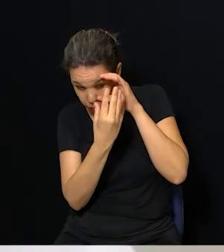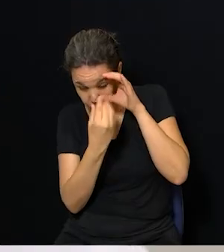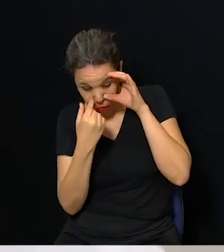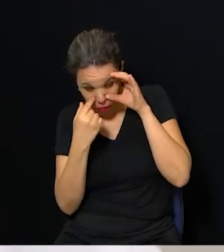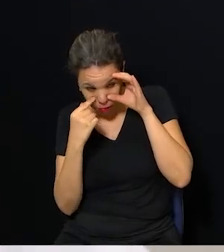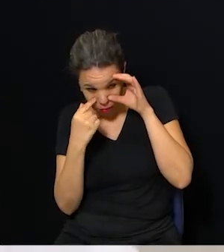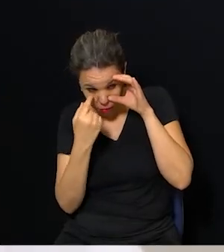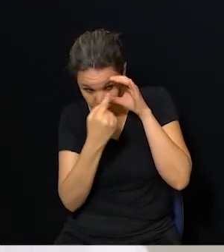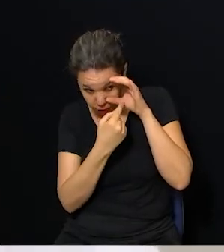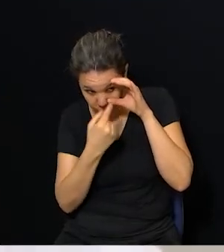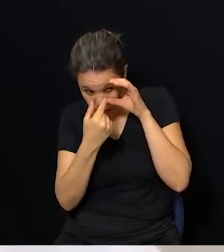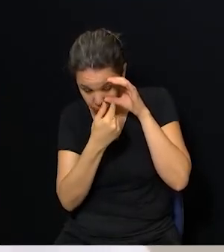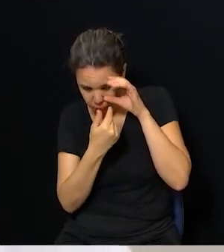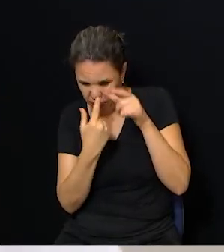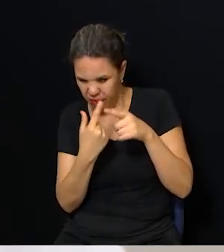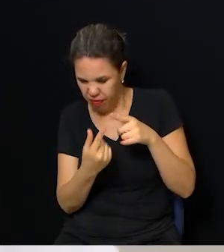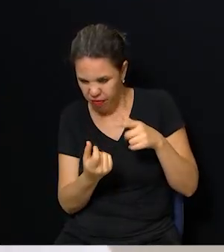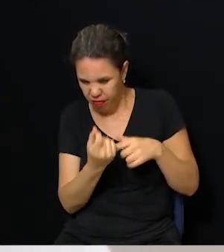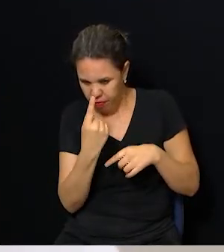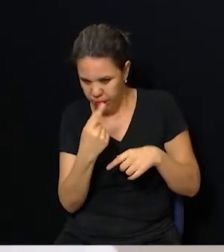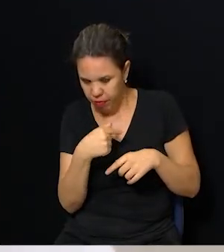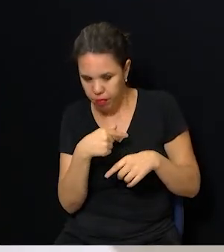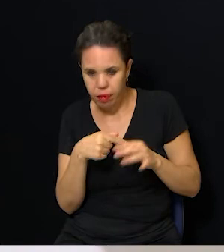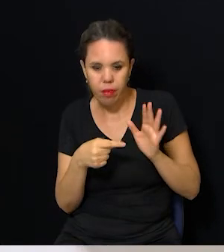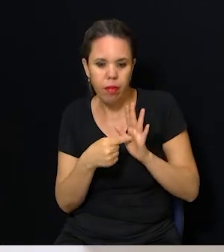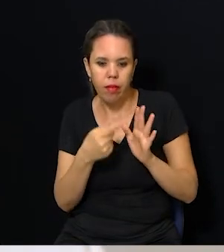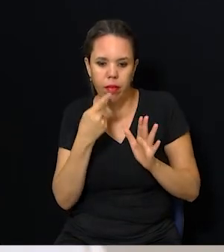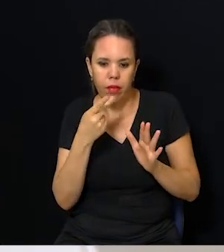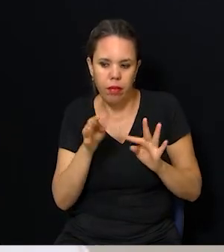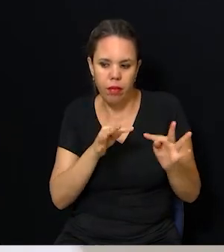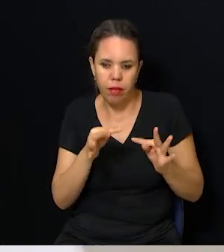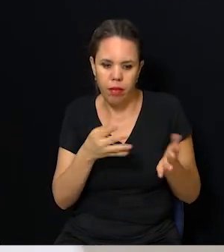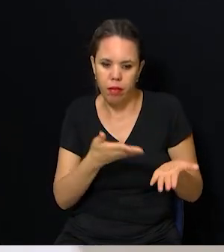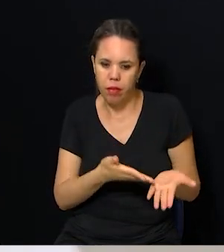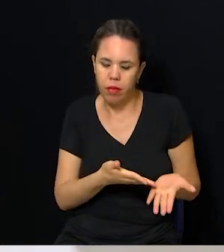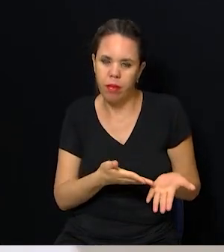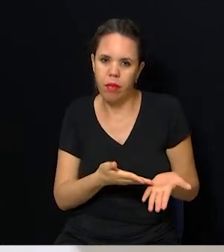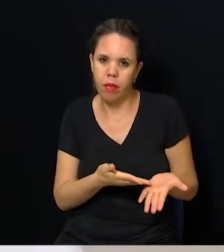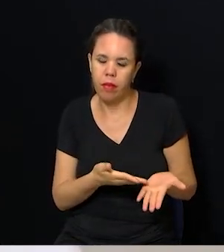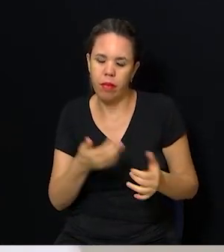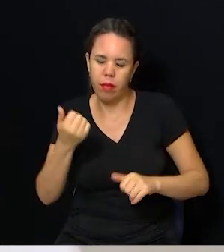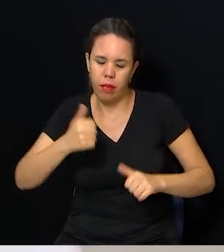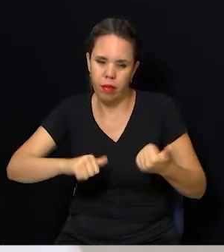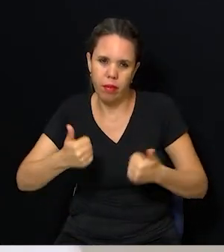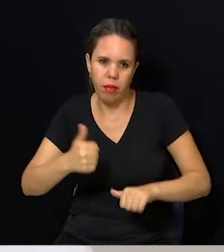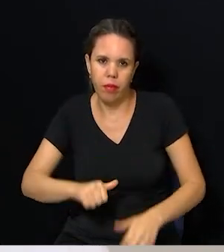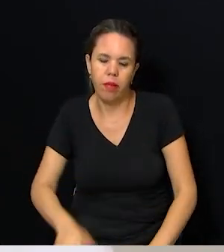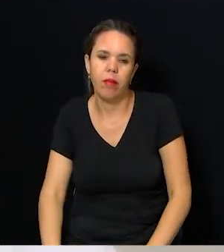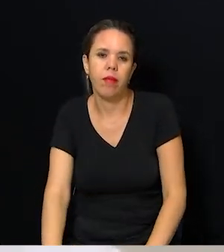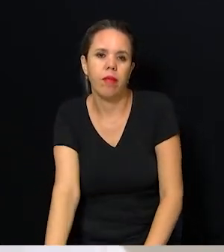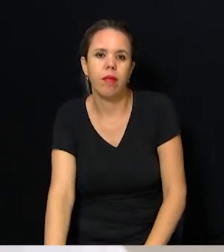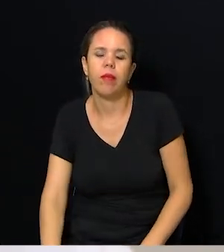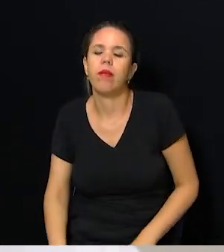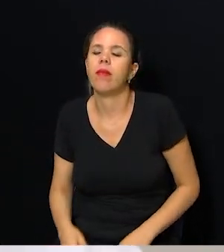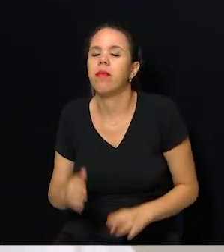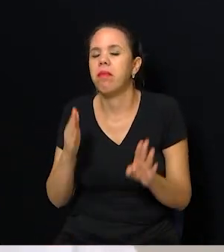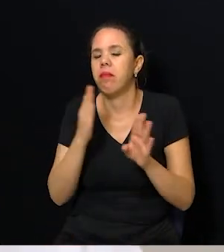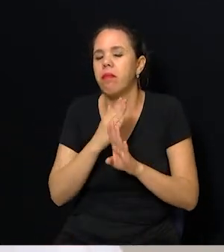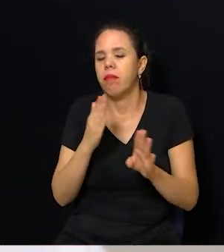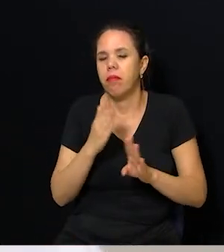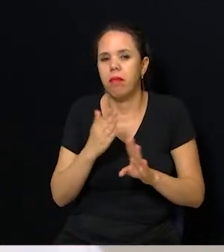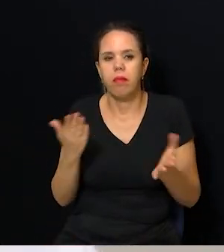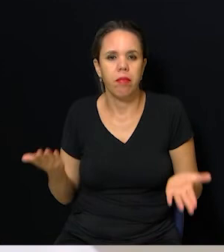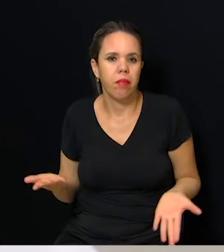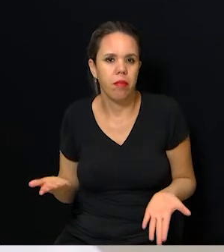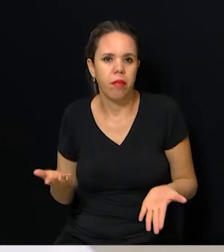que está reagindo a pupila, e fala, opa, aqui tem algo diferente, e aí ele acaba por fazer o diagnóstico, ou pelo menos suspeitar o diagnóstico,